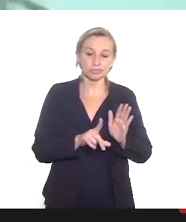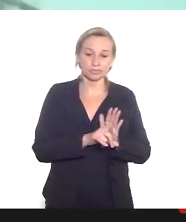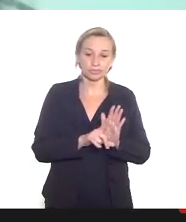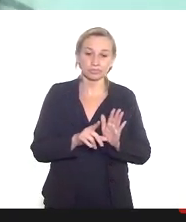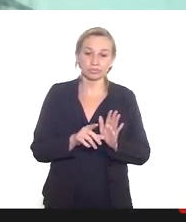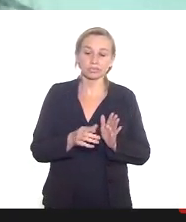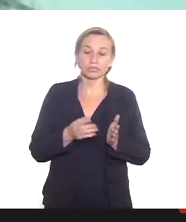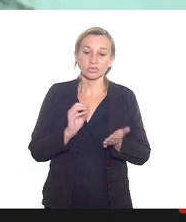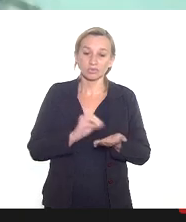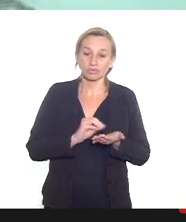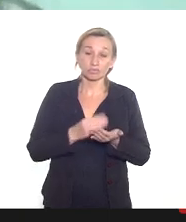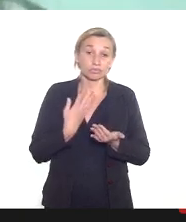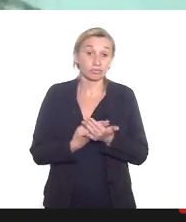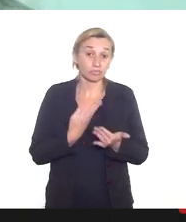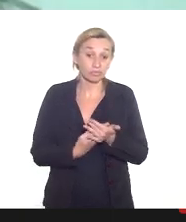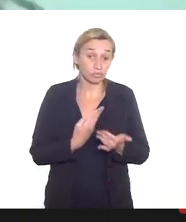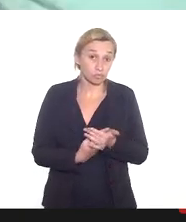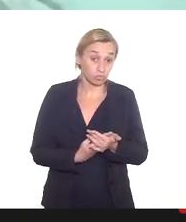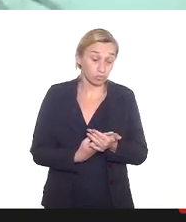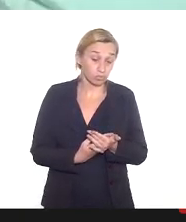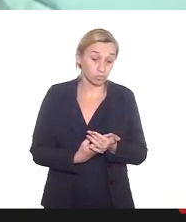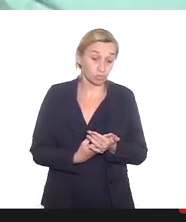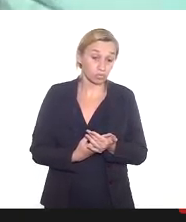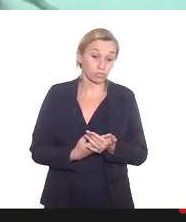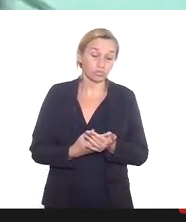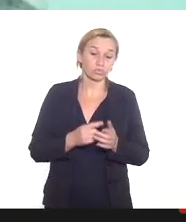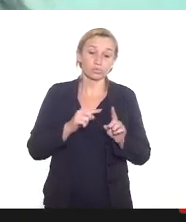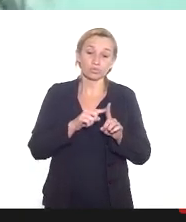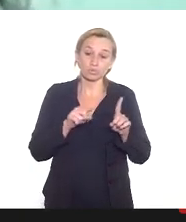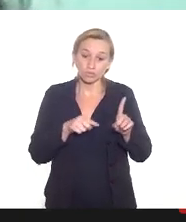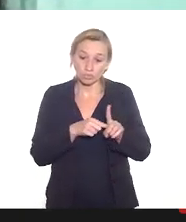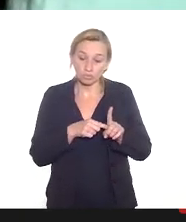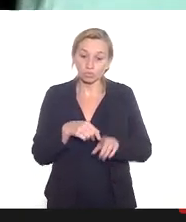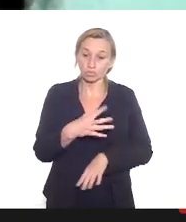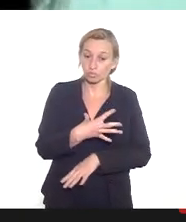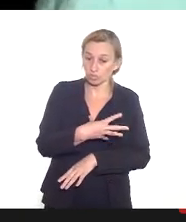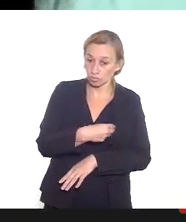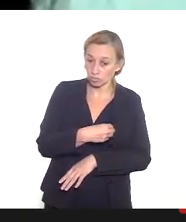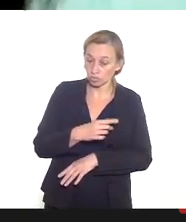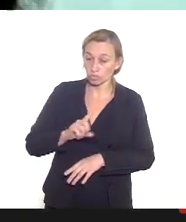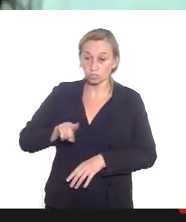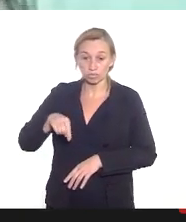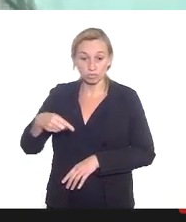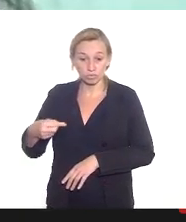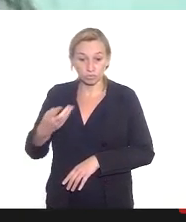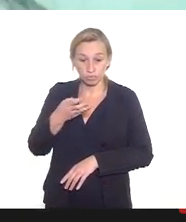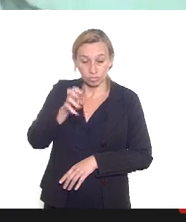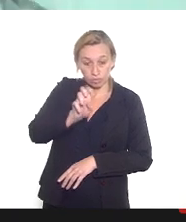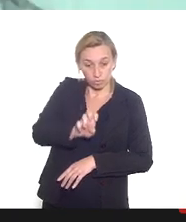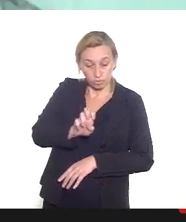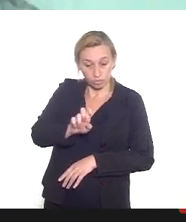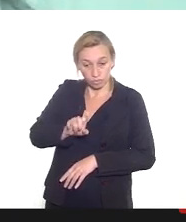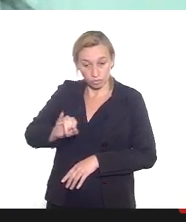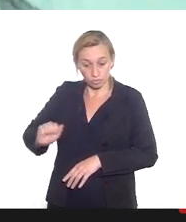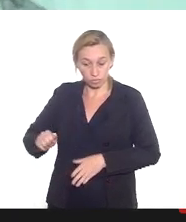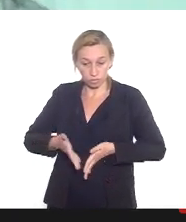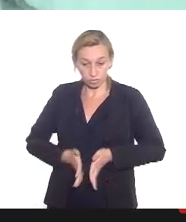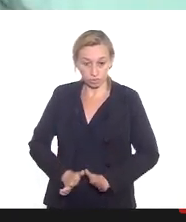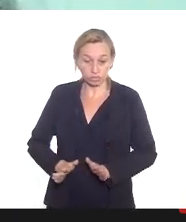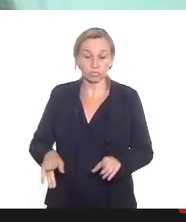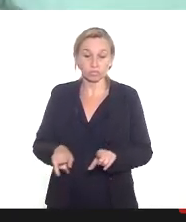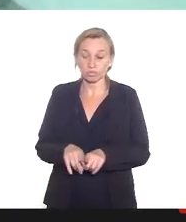clínicos ensaios clínicos com gestantes e puérperas mas considerando né a emergência de